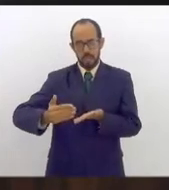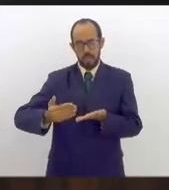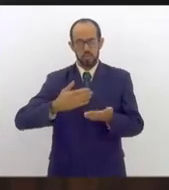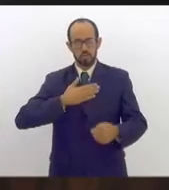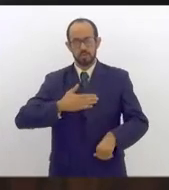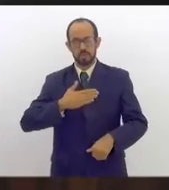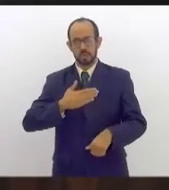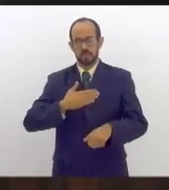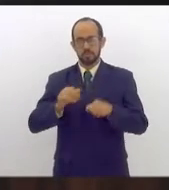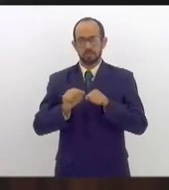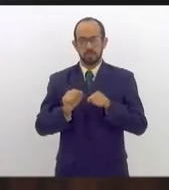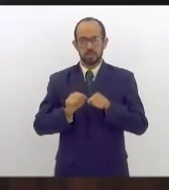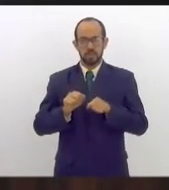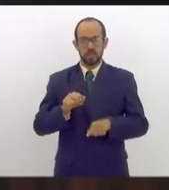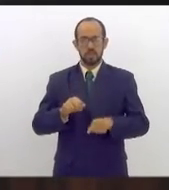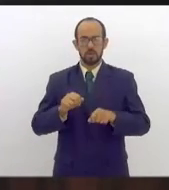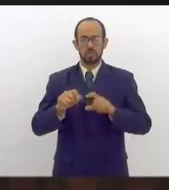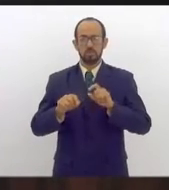um procedimento,